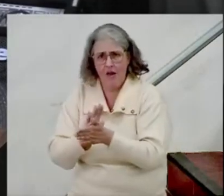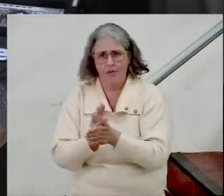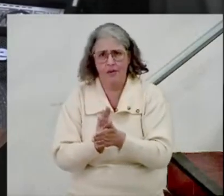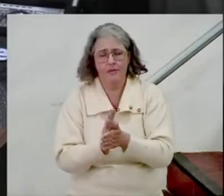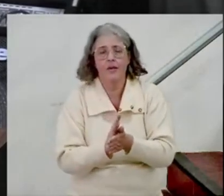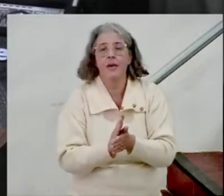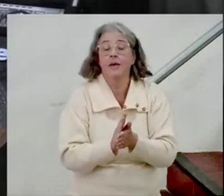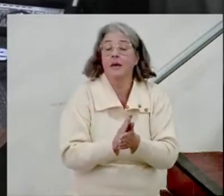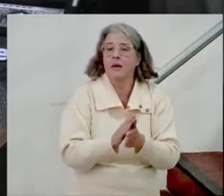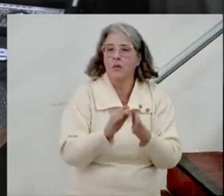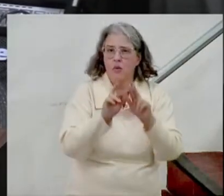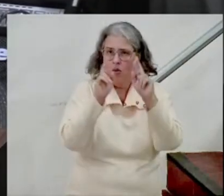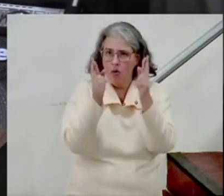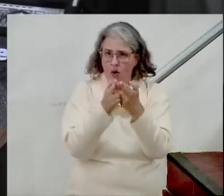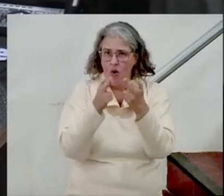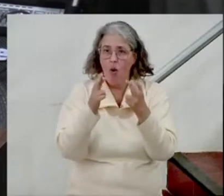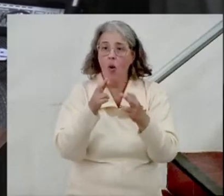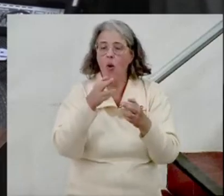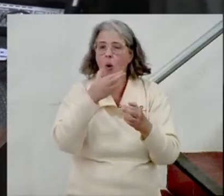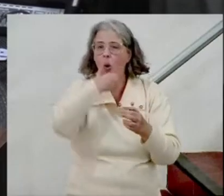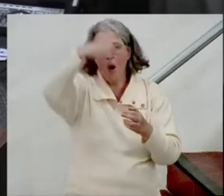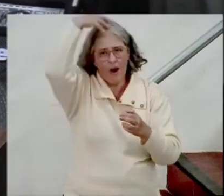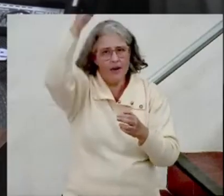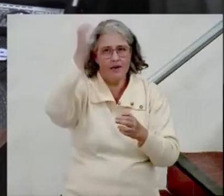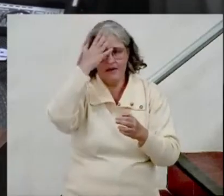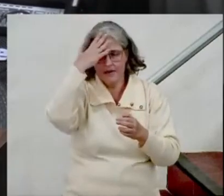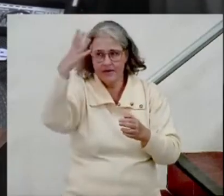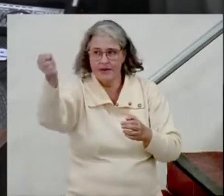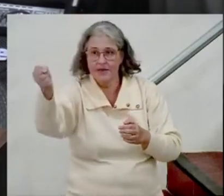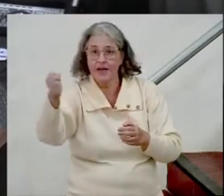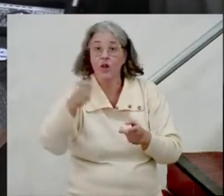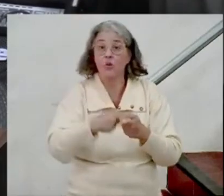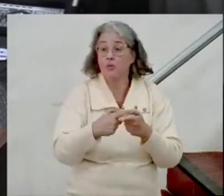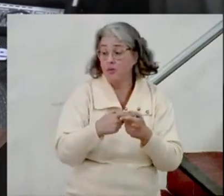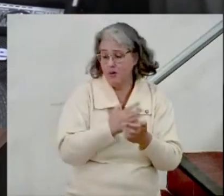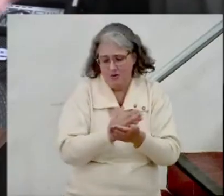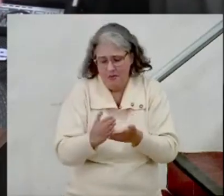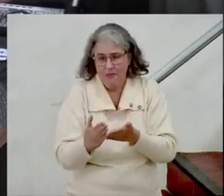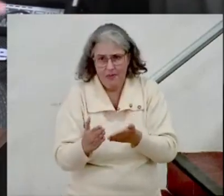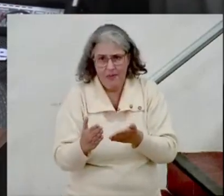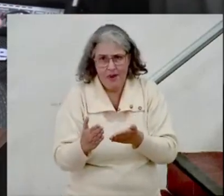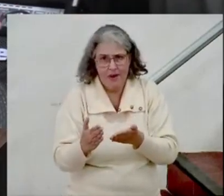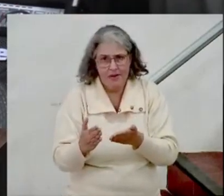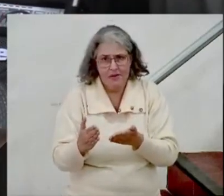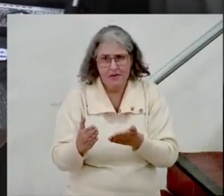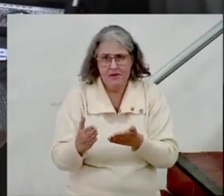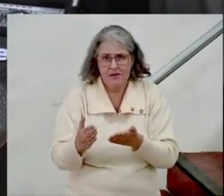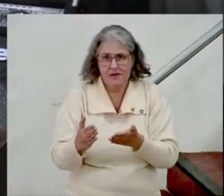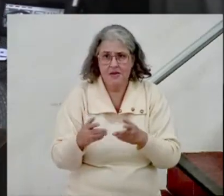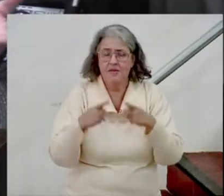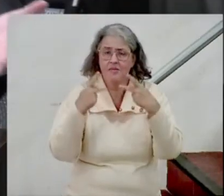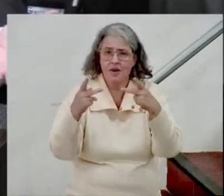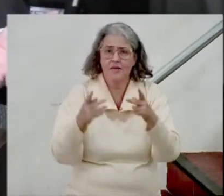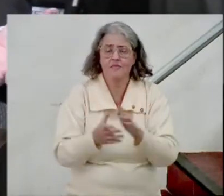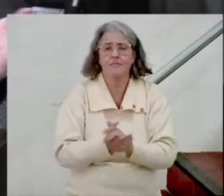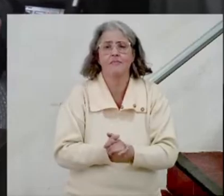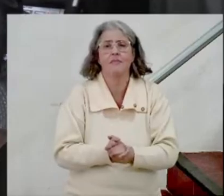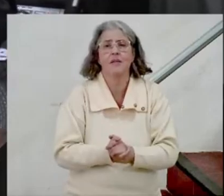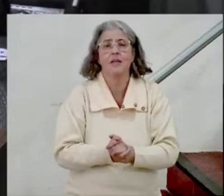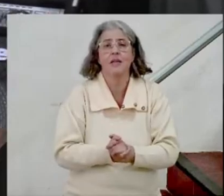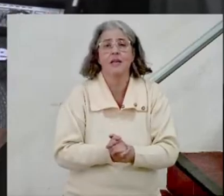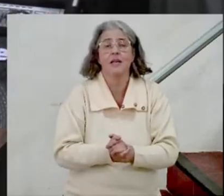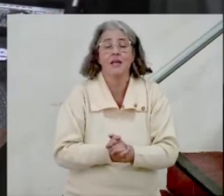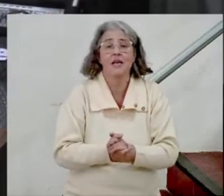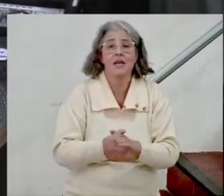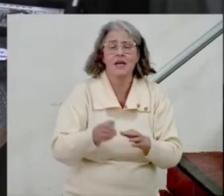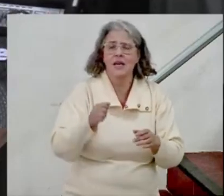assume, ele tem paz de todos os inimigos ao redor. Aliás, como é que fala paz em hebraico? Shalom. E o nome